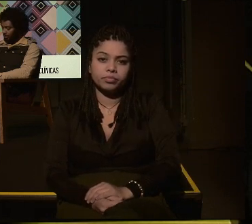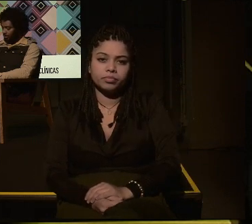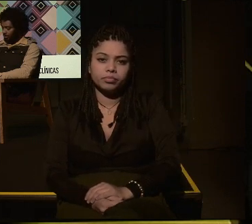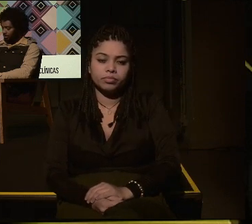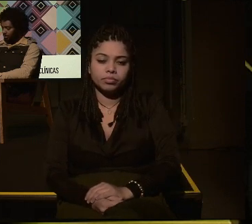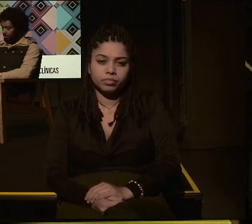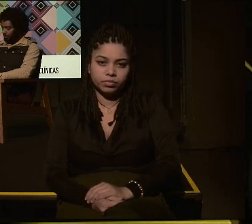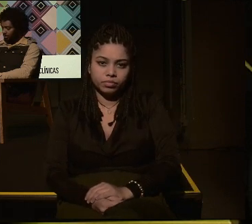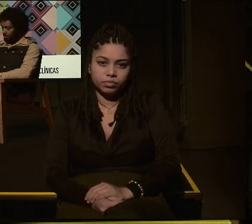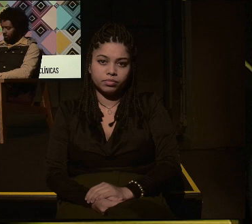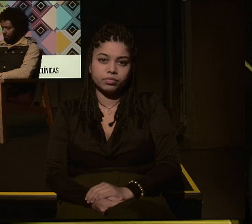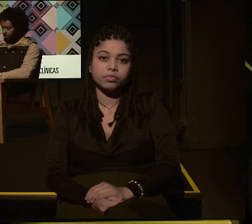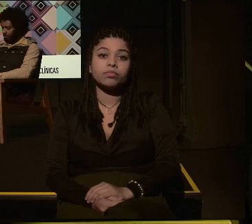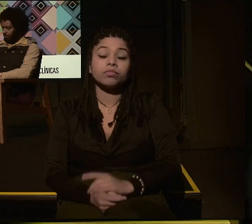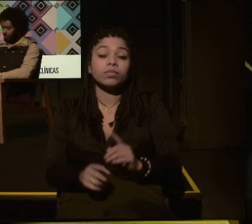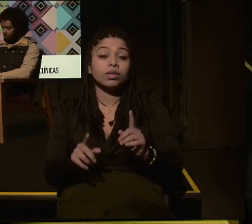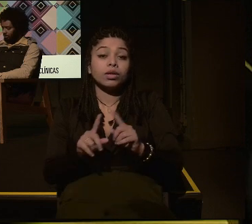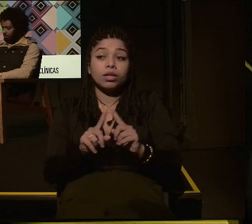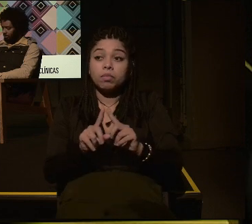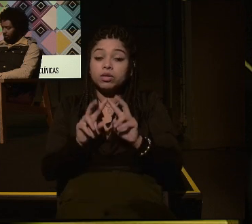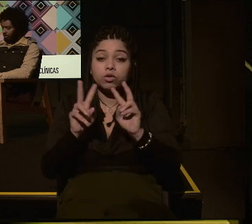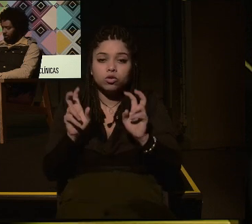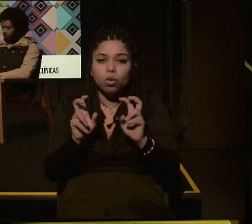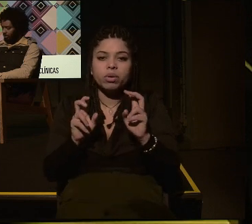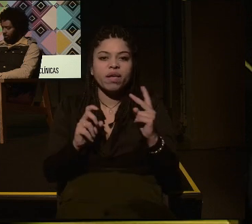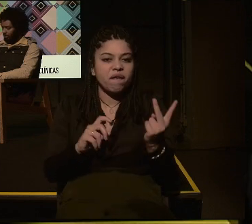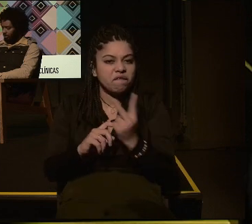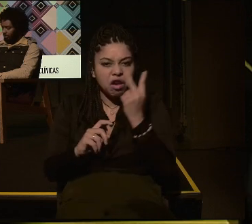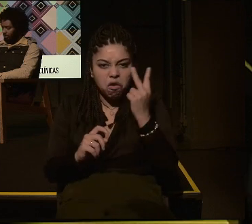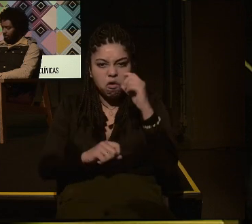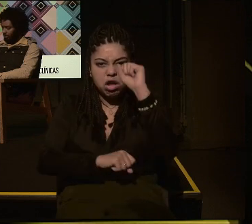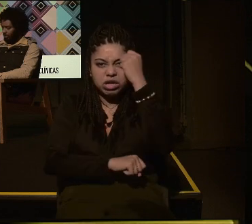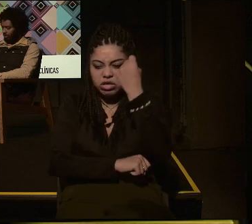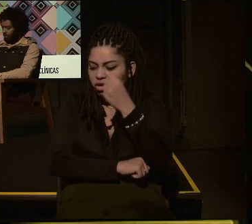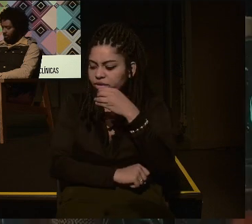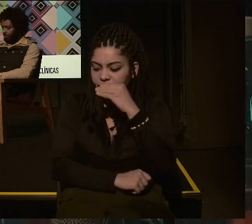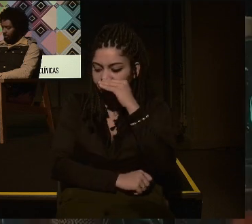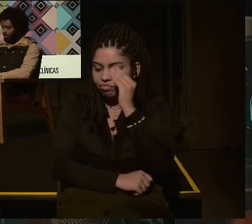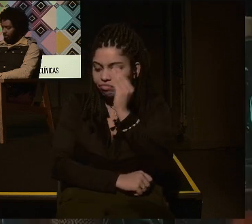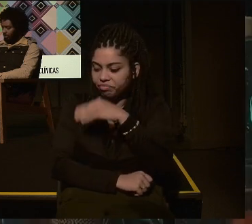diminuição de valor e existência é algo intrínseco, é algo que nos separa.